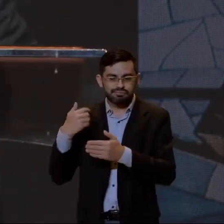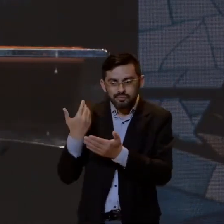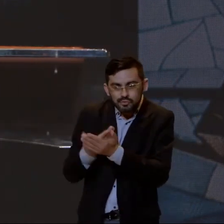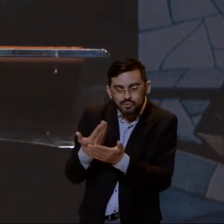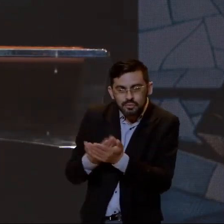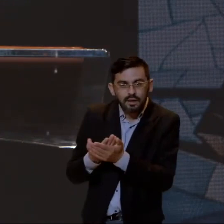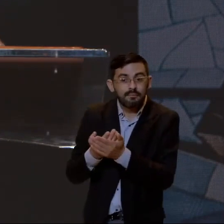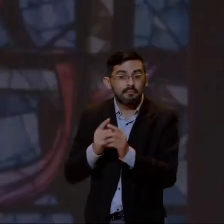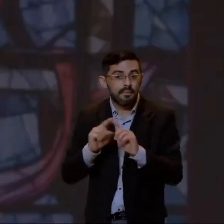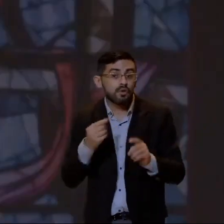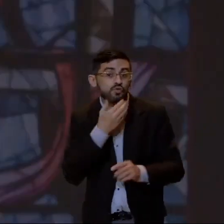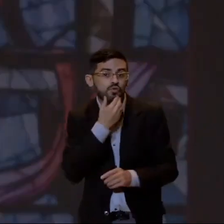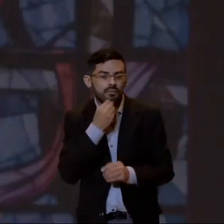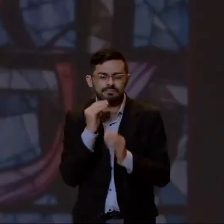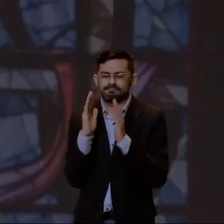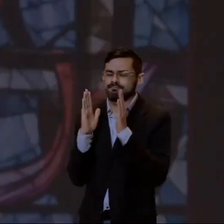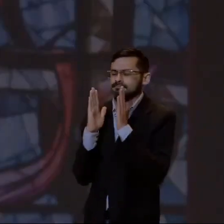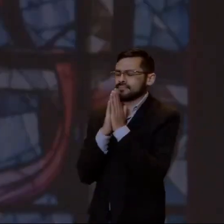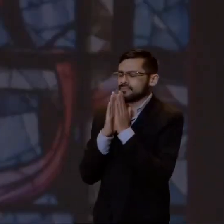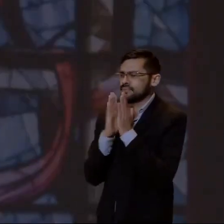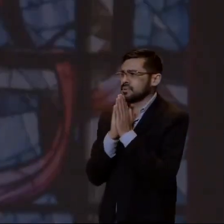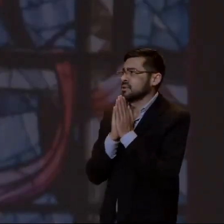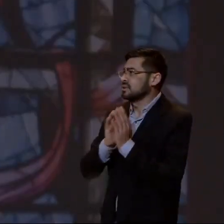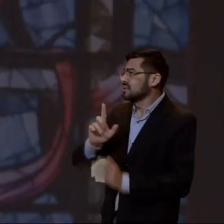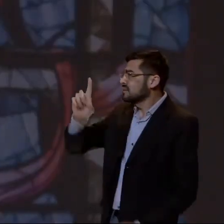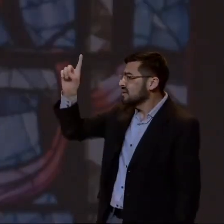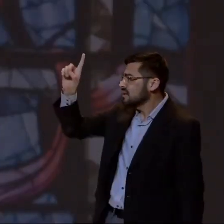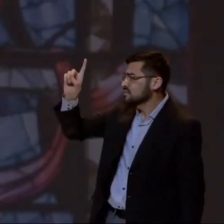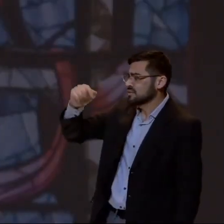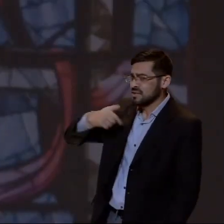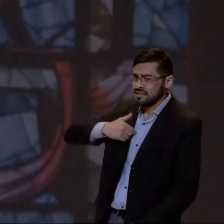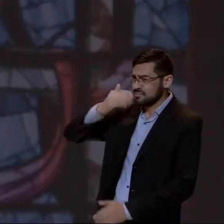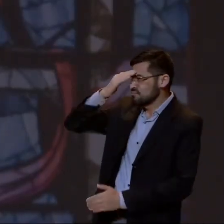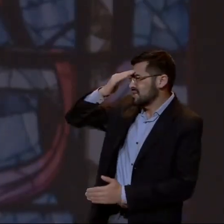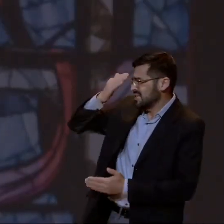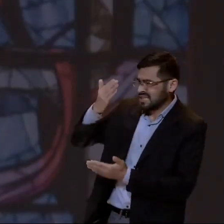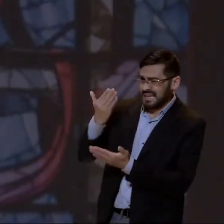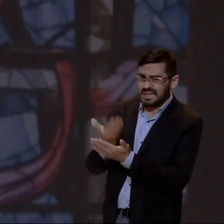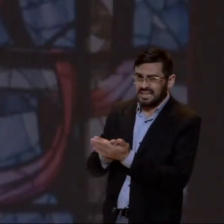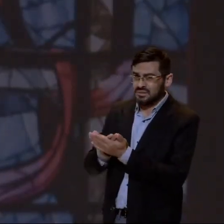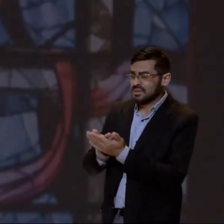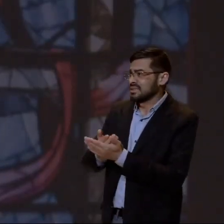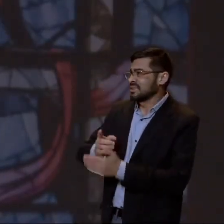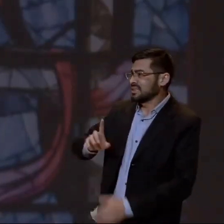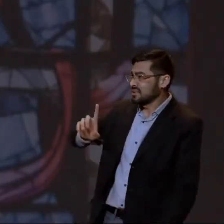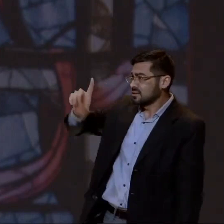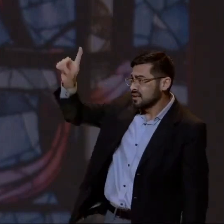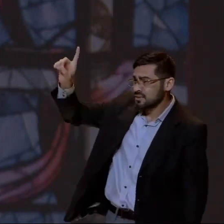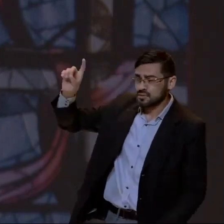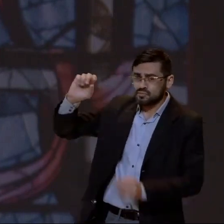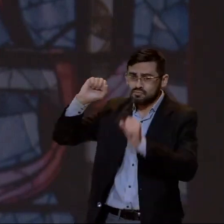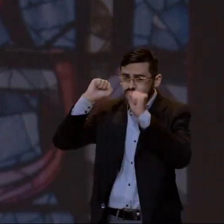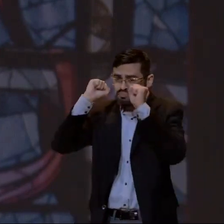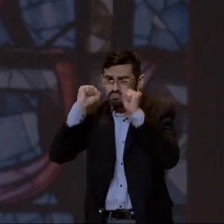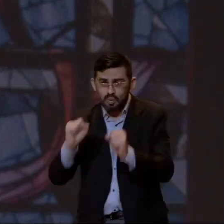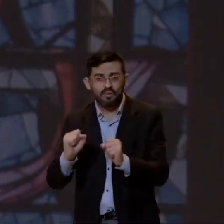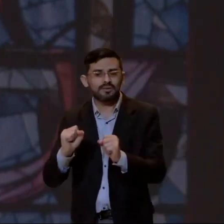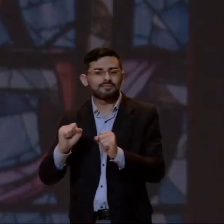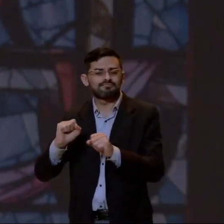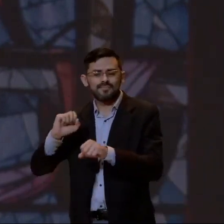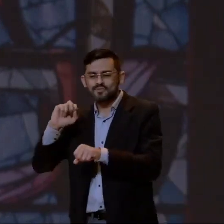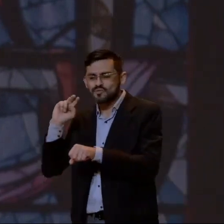faz uma oração, ele diz: Deus, eu creio que o Senhor é capaz de